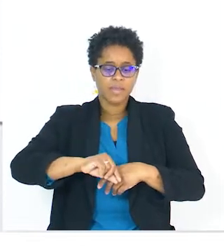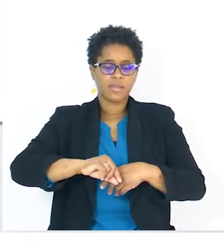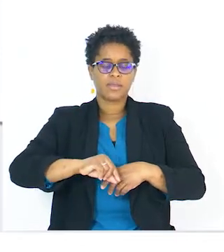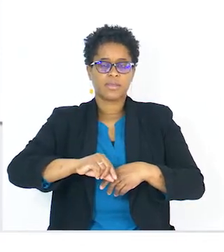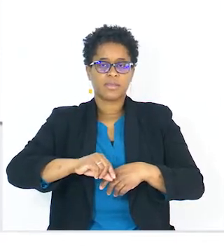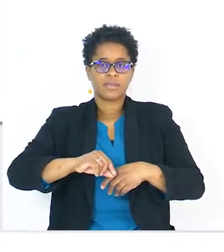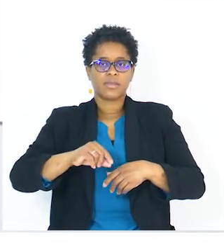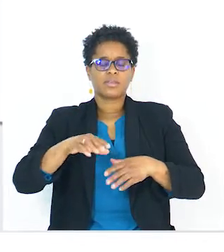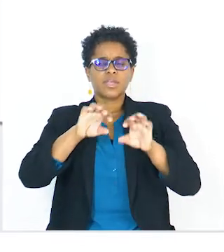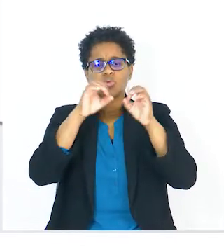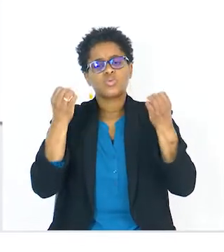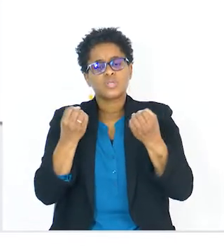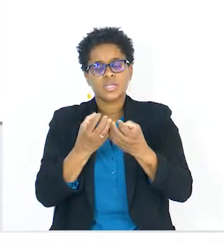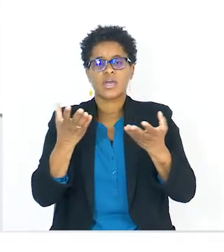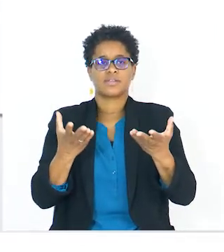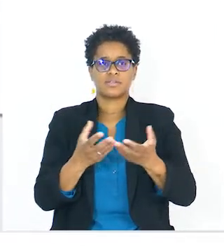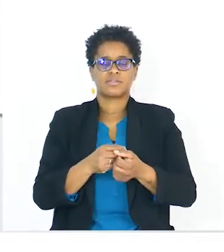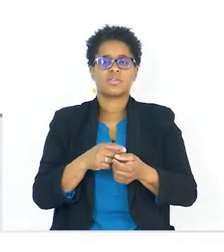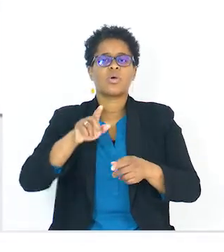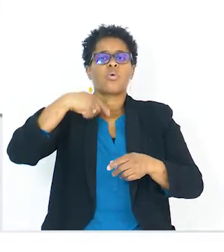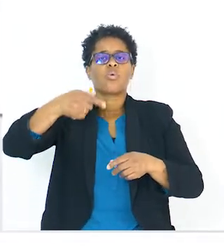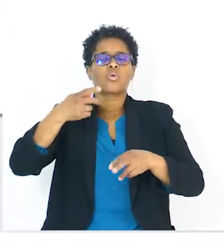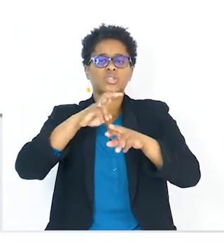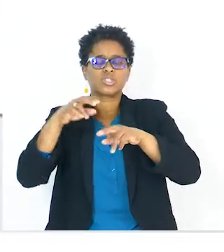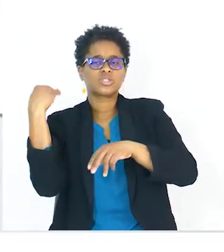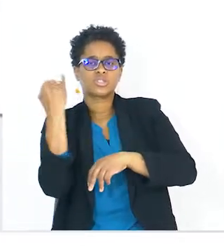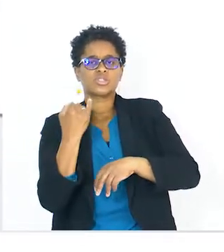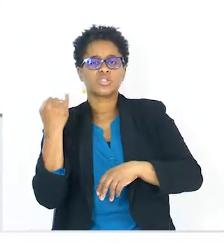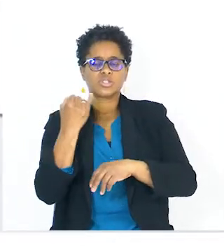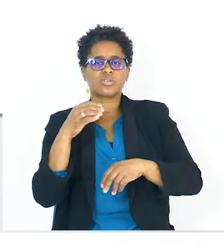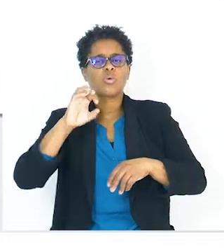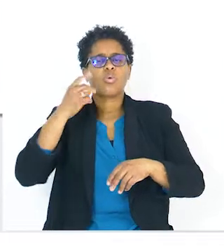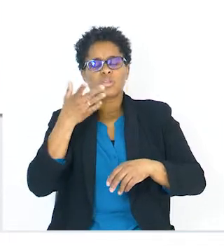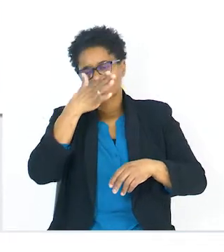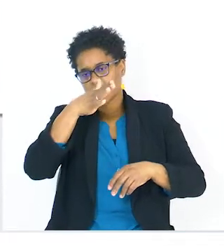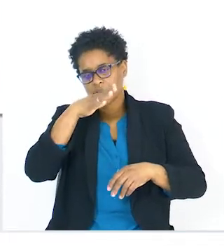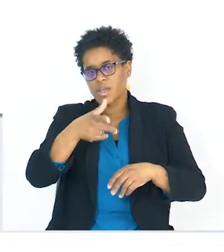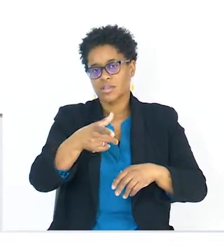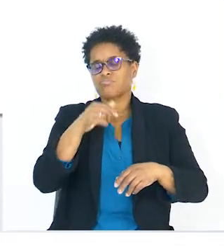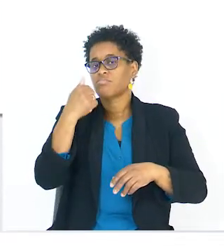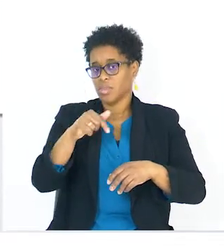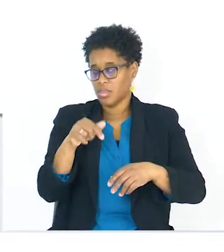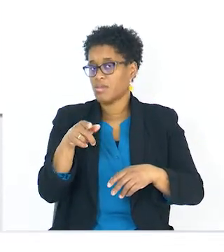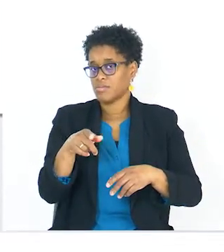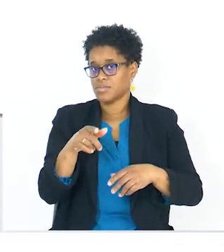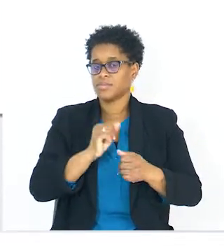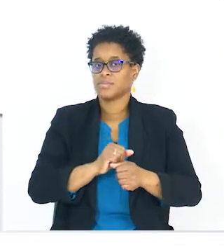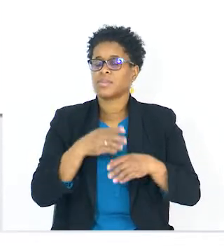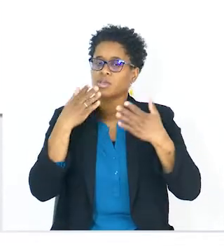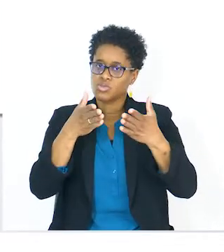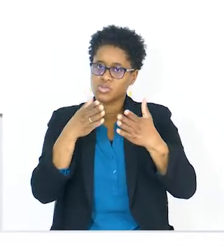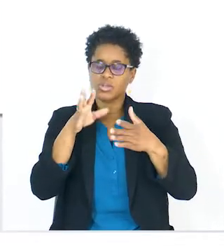também na sociedade outras instituições, outras atividades que temos